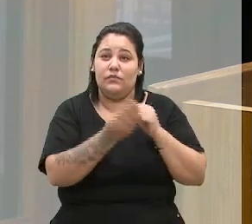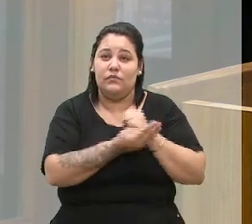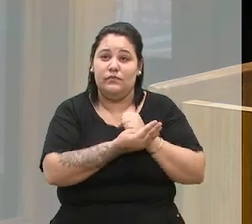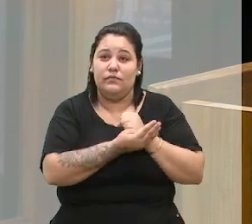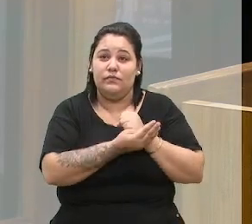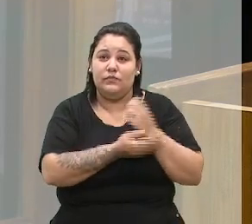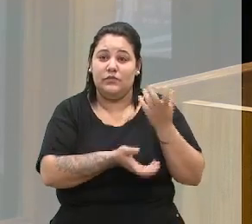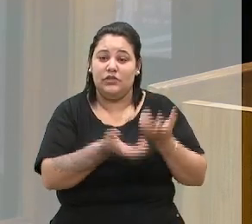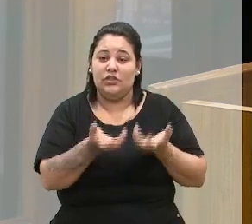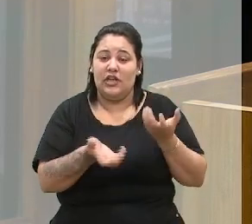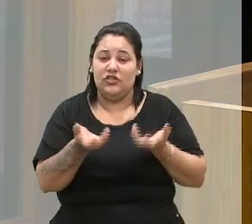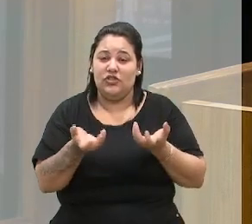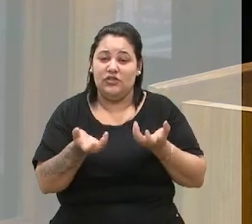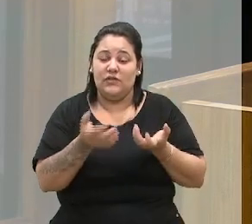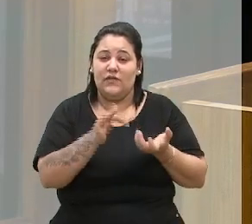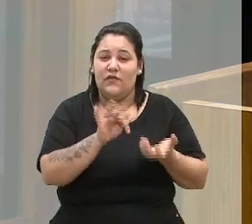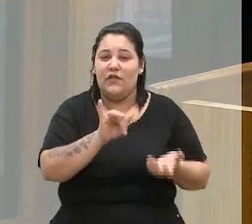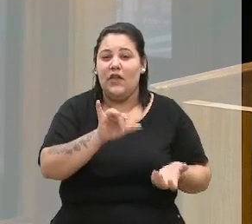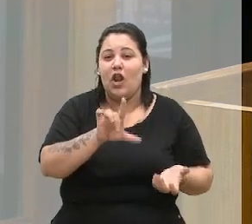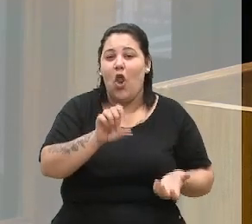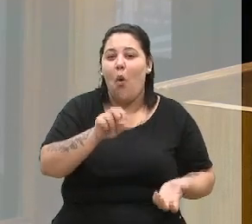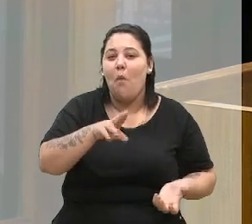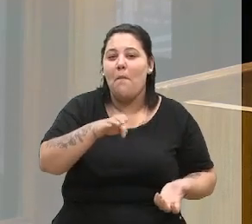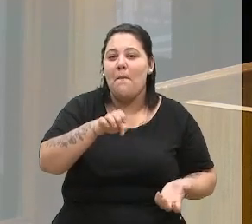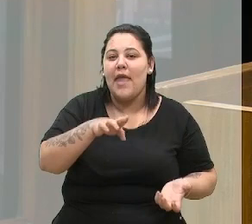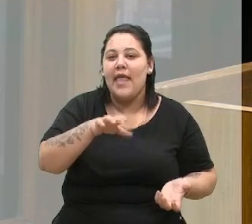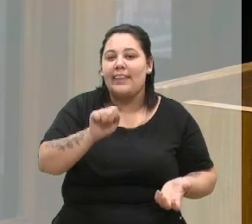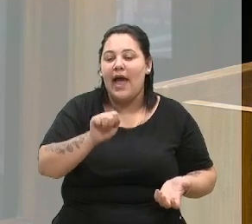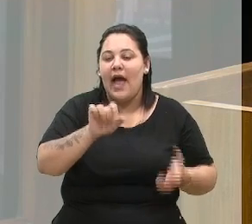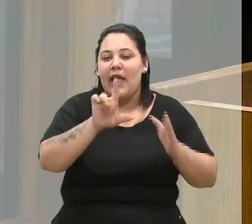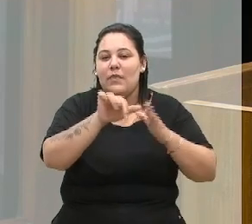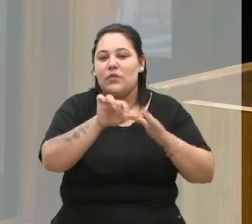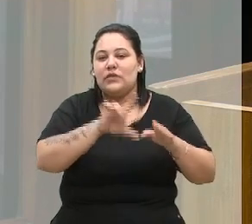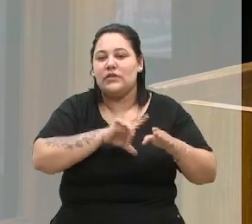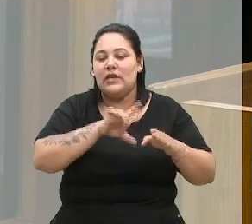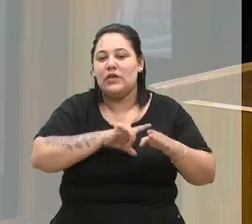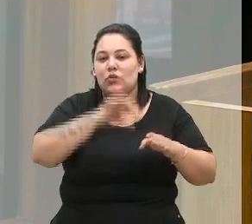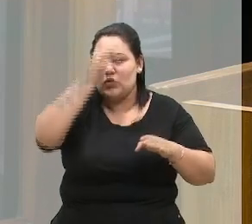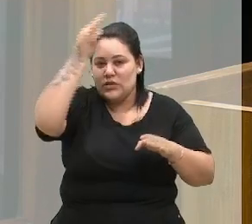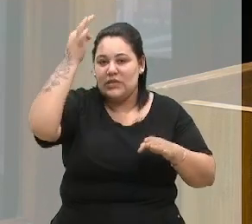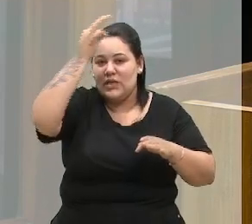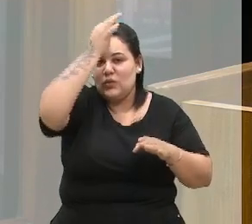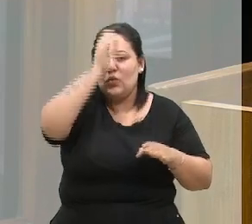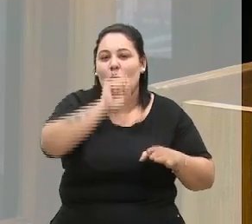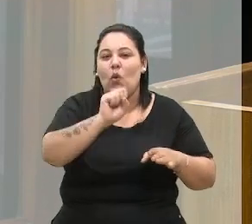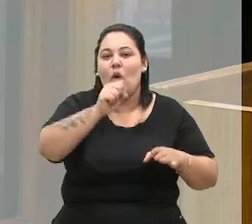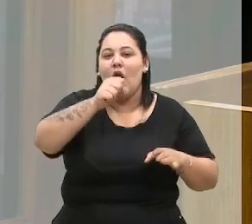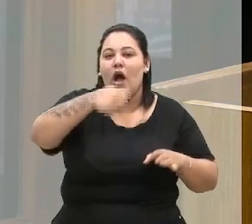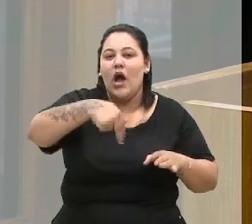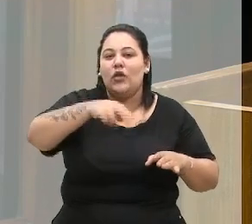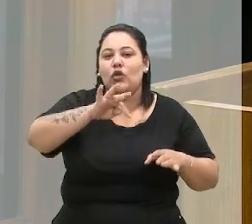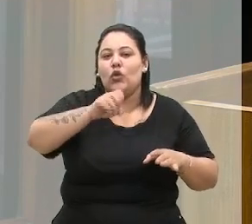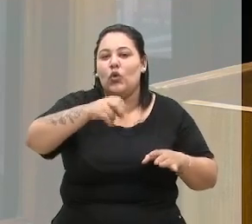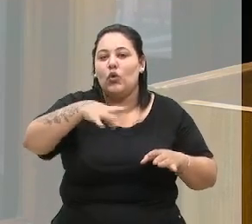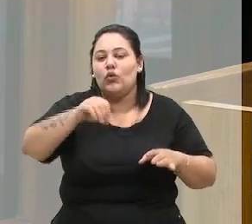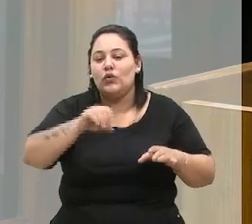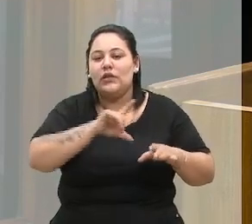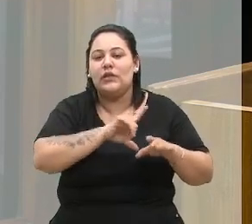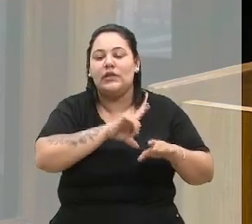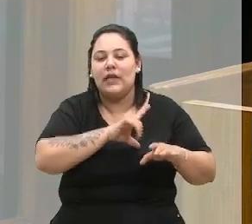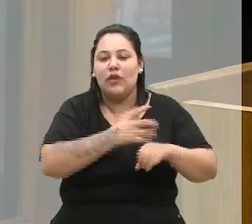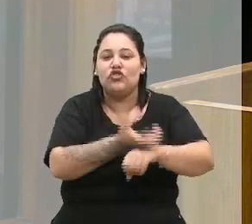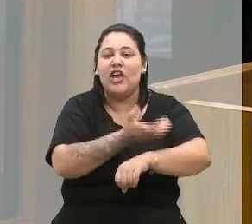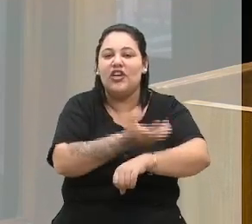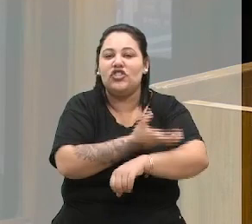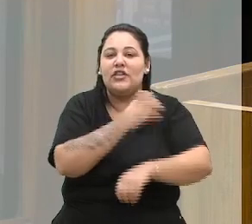Jardim da Filomena, e depois tem o bairro Santo Antônio, tem o Jardim Eldorado, Jardim Adorado. Então uma grande